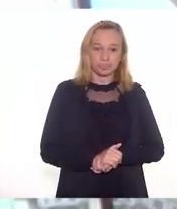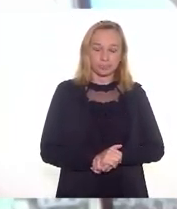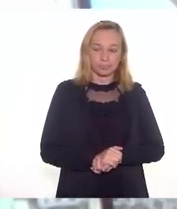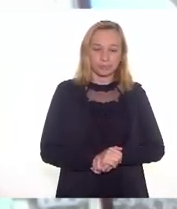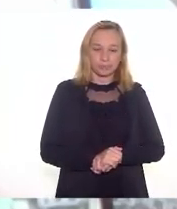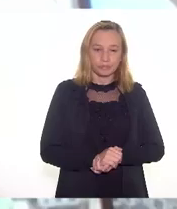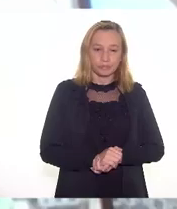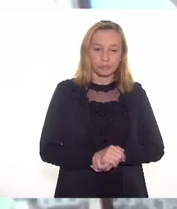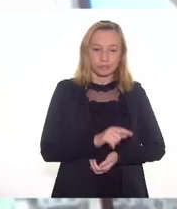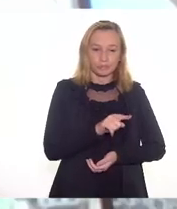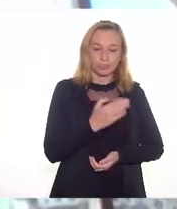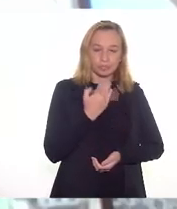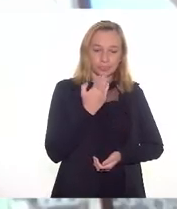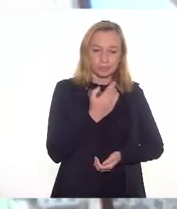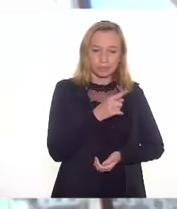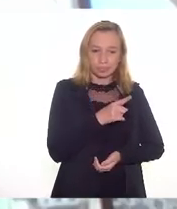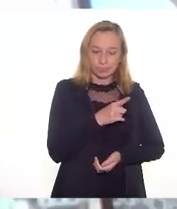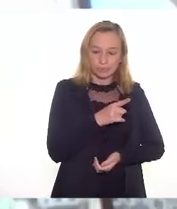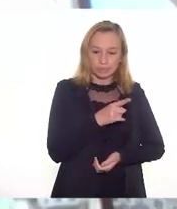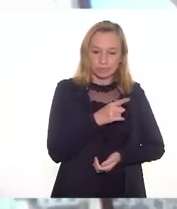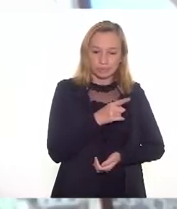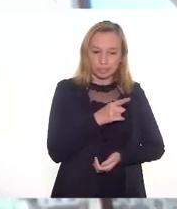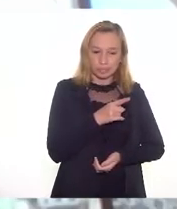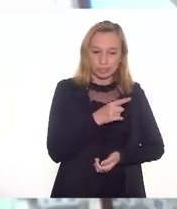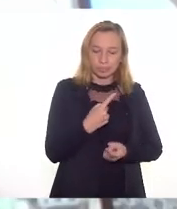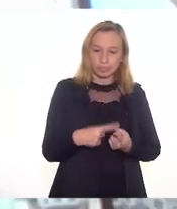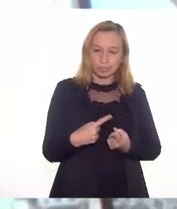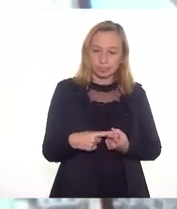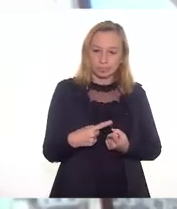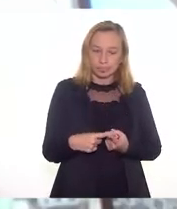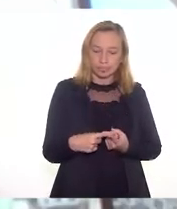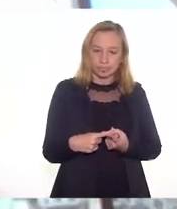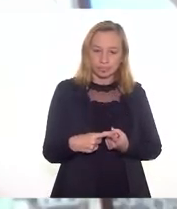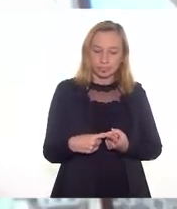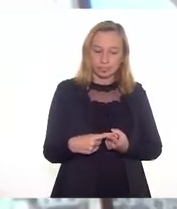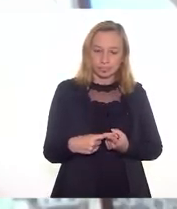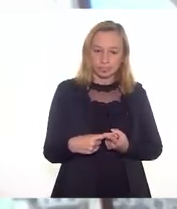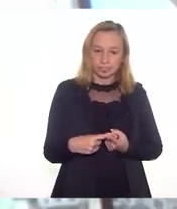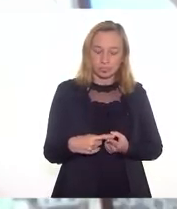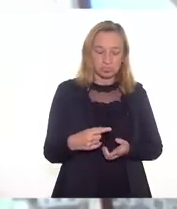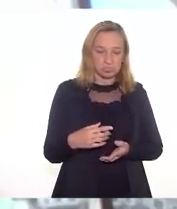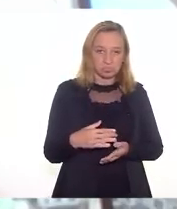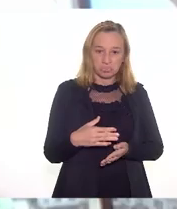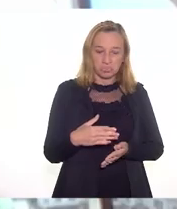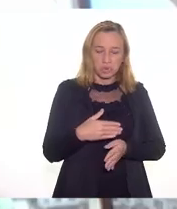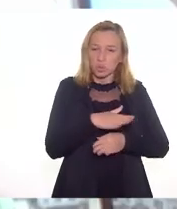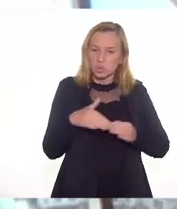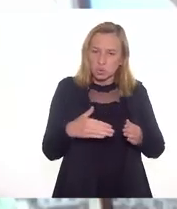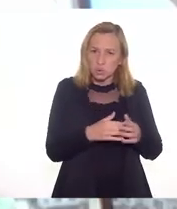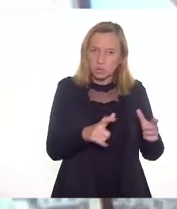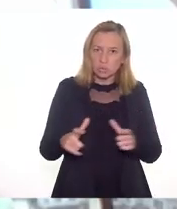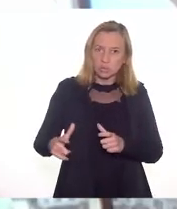Essa sugestão é porque nem todos os